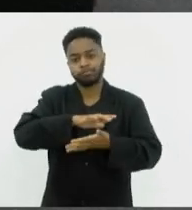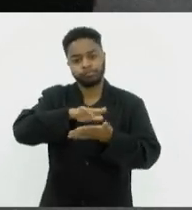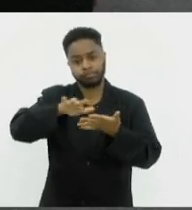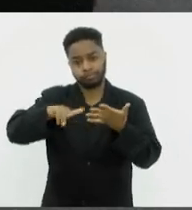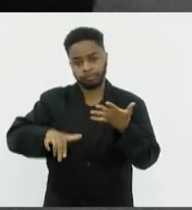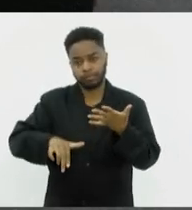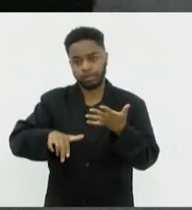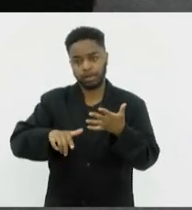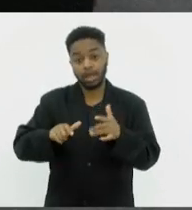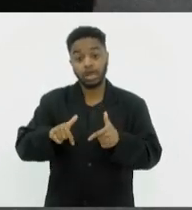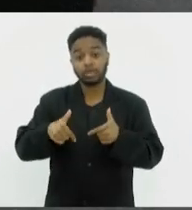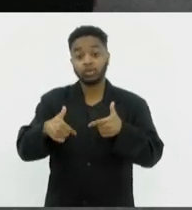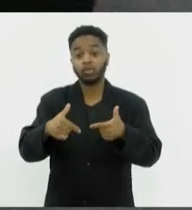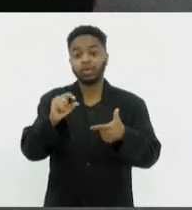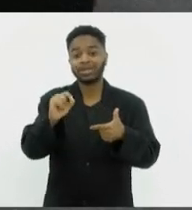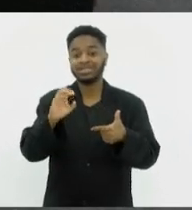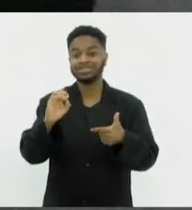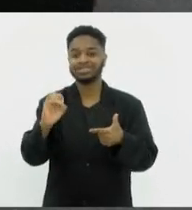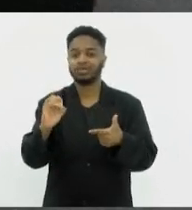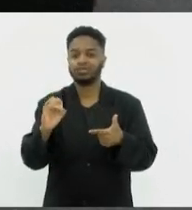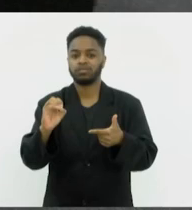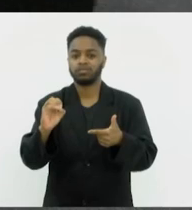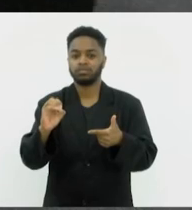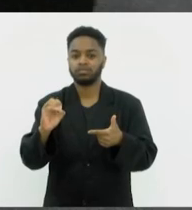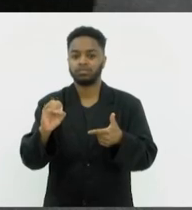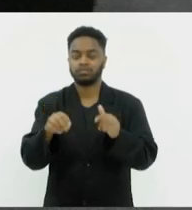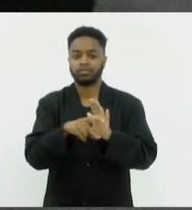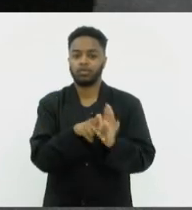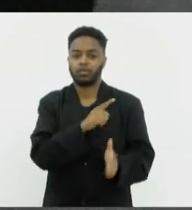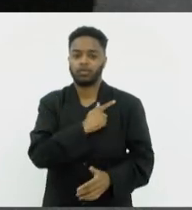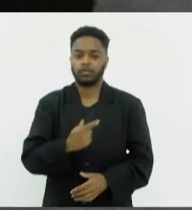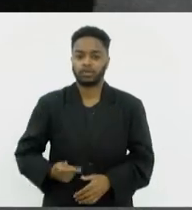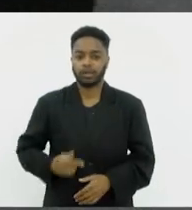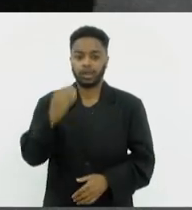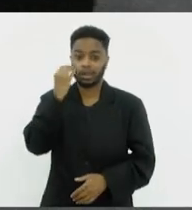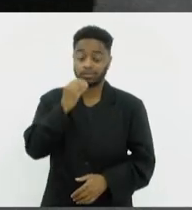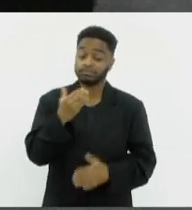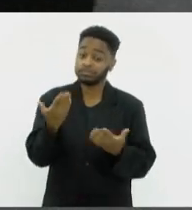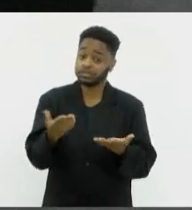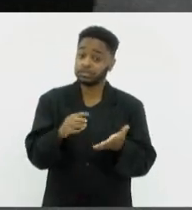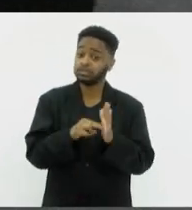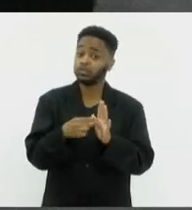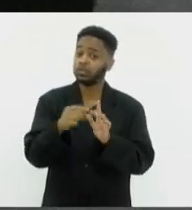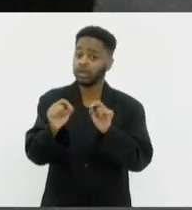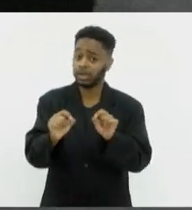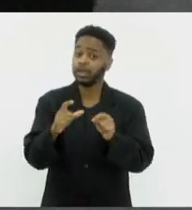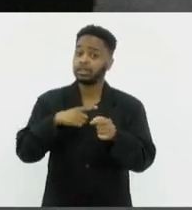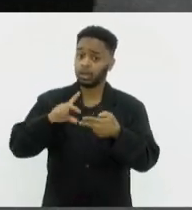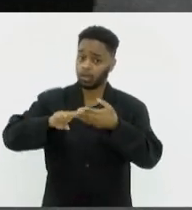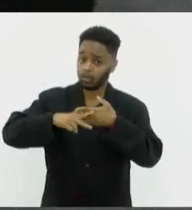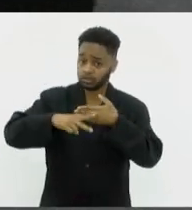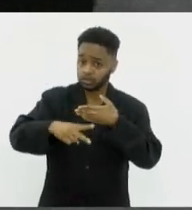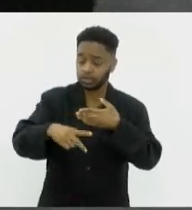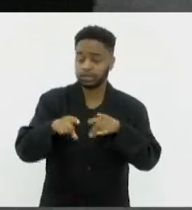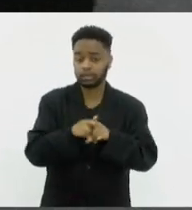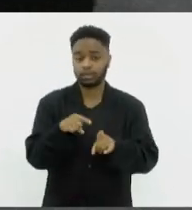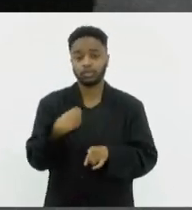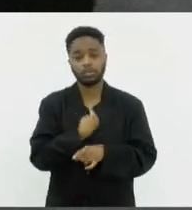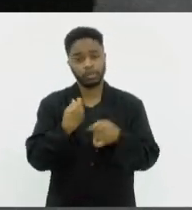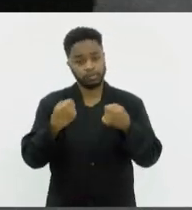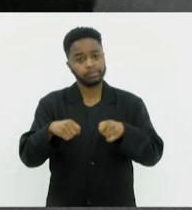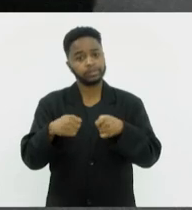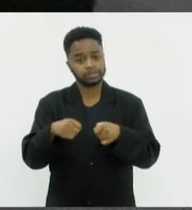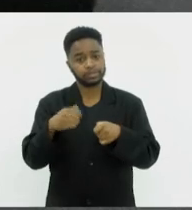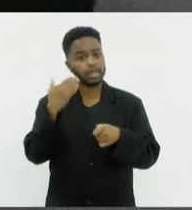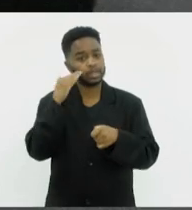foi executado zero pelo governador Cláudio Castro. Ou seja, isso tem consequências e a gente precisa lidar com isso.